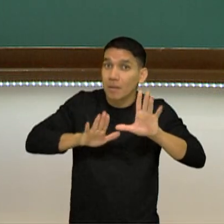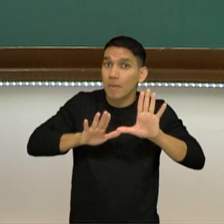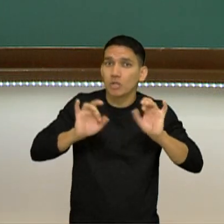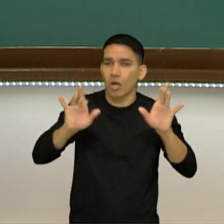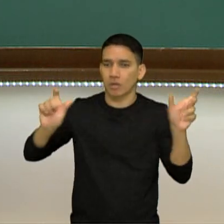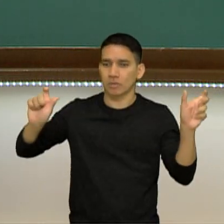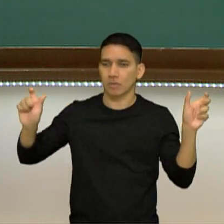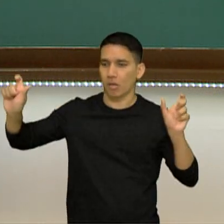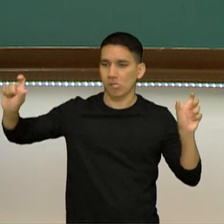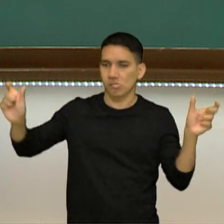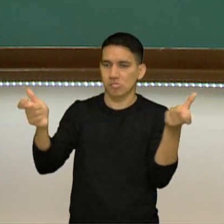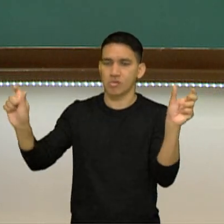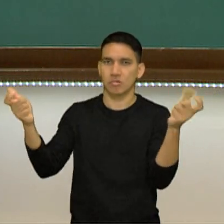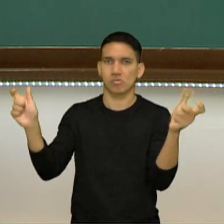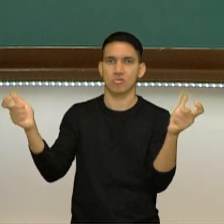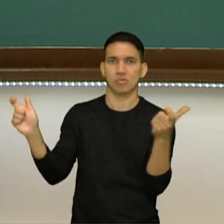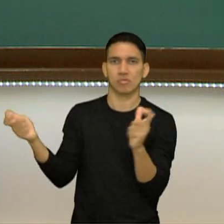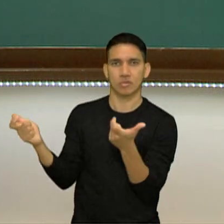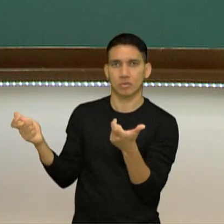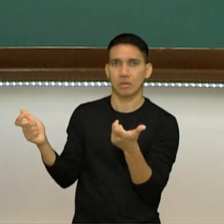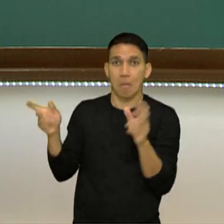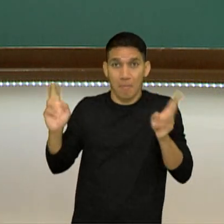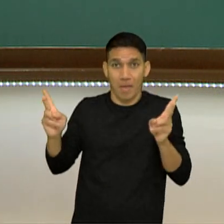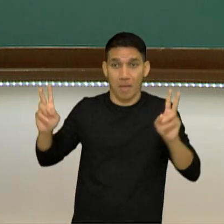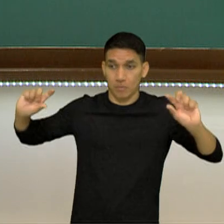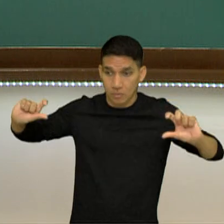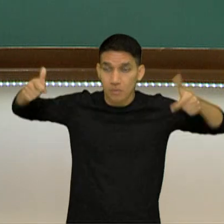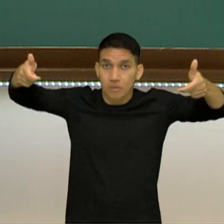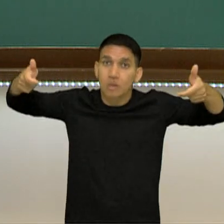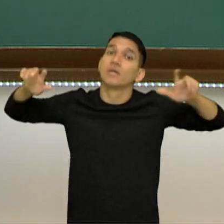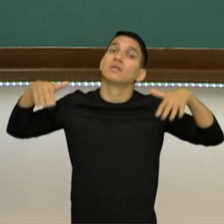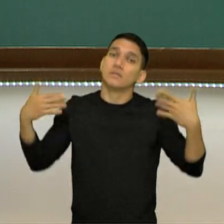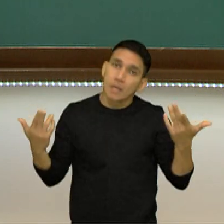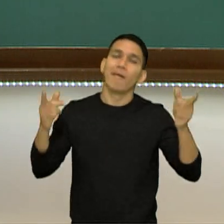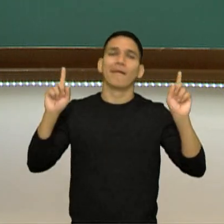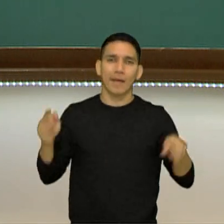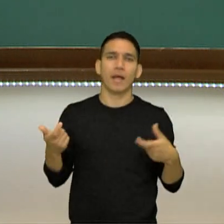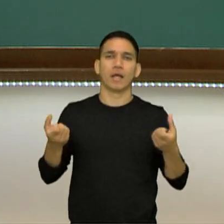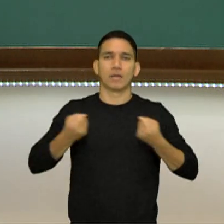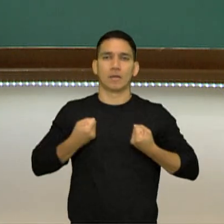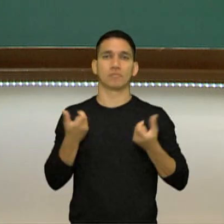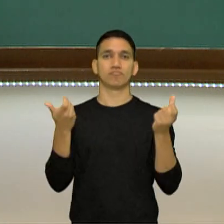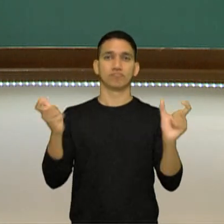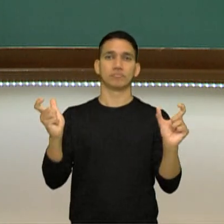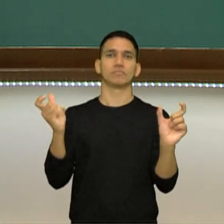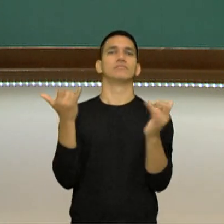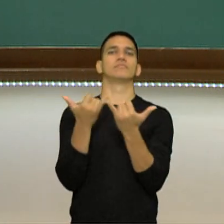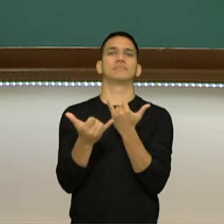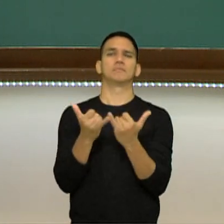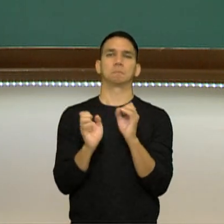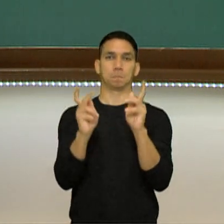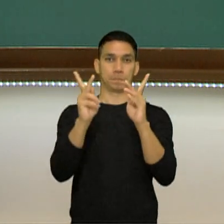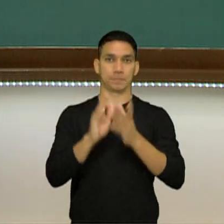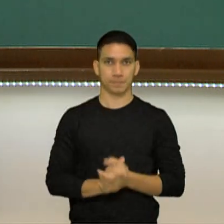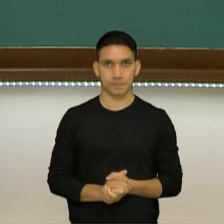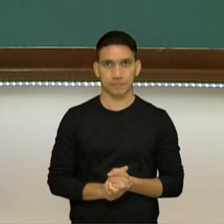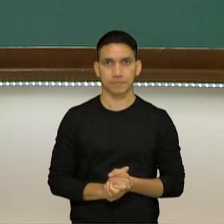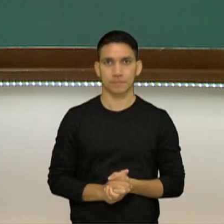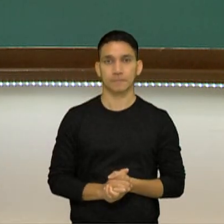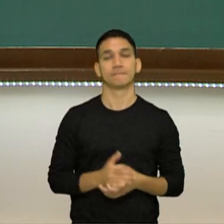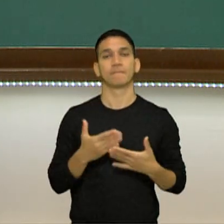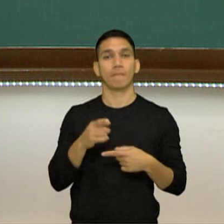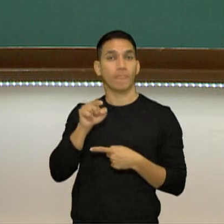em uma multiplicação, a ordem dos fatores não altera o resultado. Então, se você vai fazer ABC, se você vai fazer